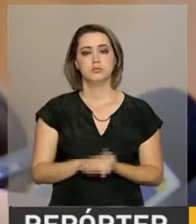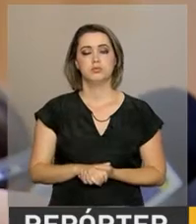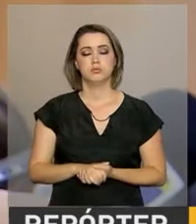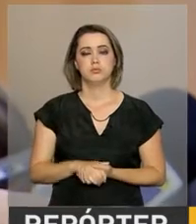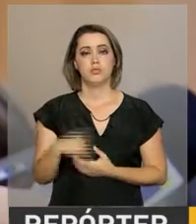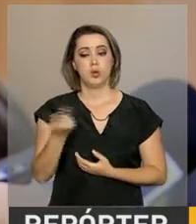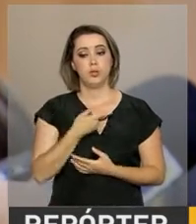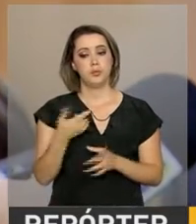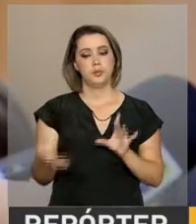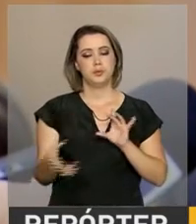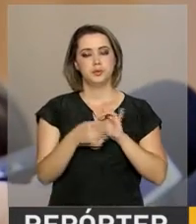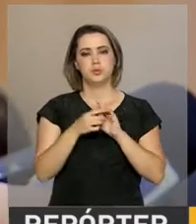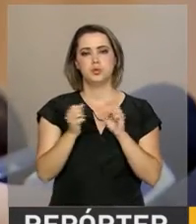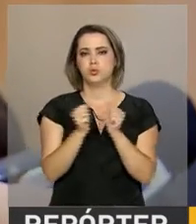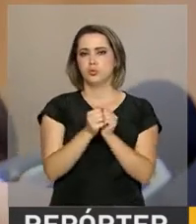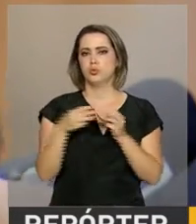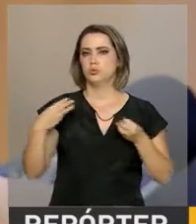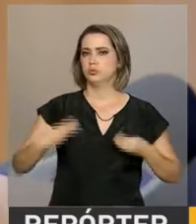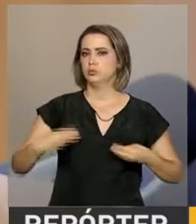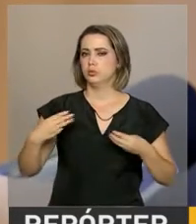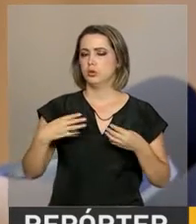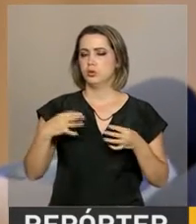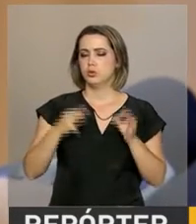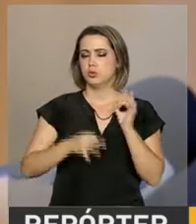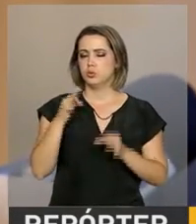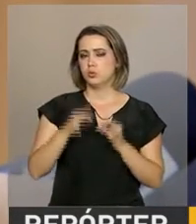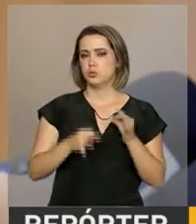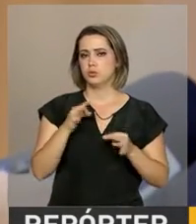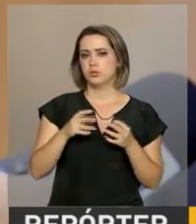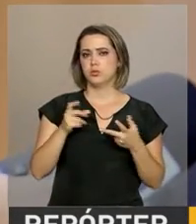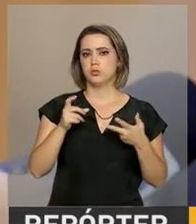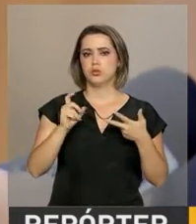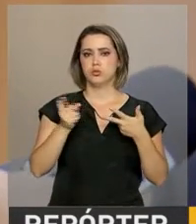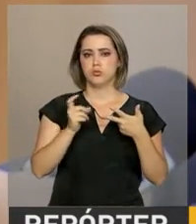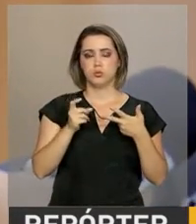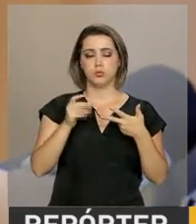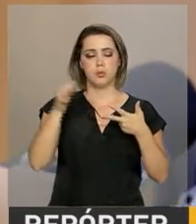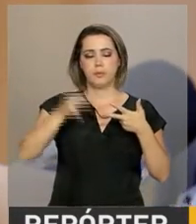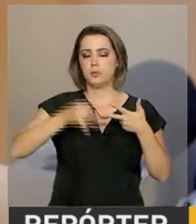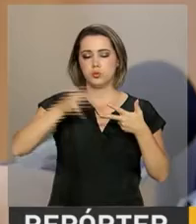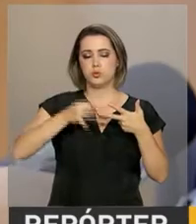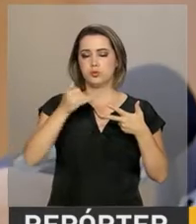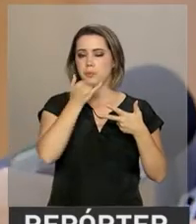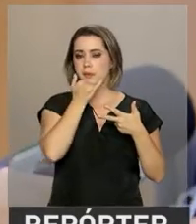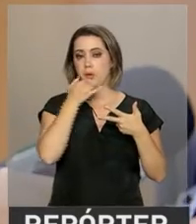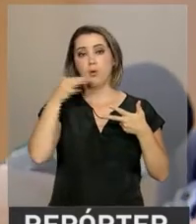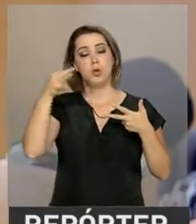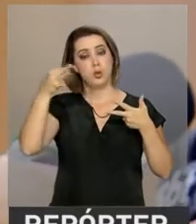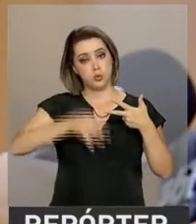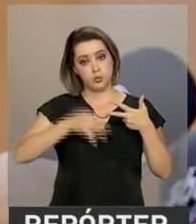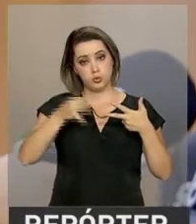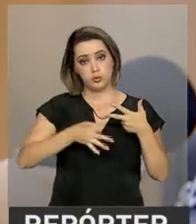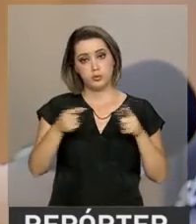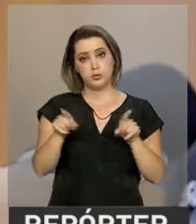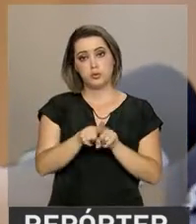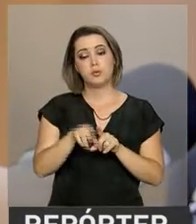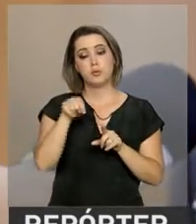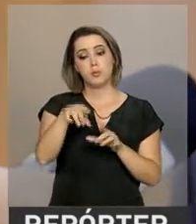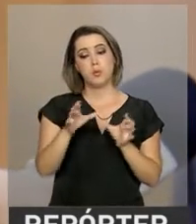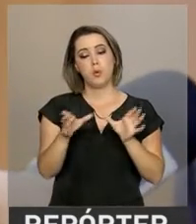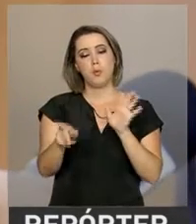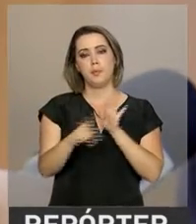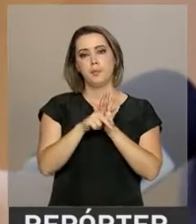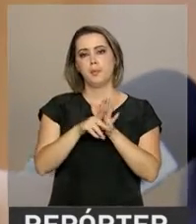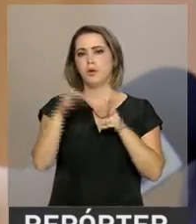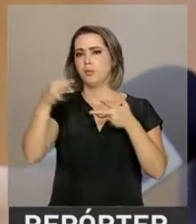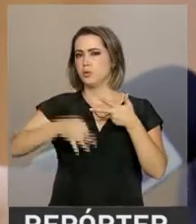por exemplo, com o Poder Judiciário. Nós já temos hoje 12 tribunais de justiça com acordos de cooperação, onde o próprio tribunal atua